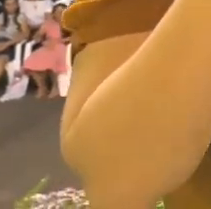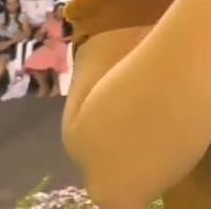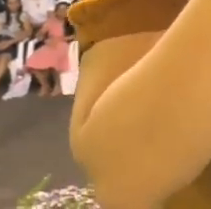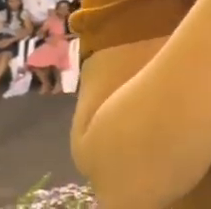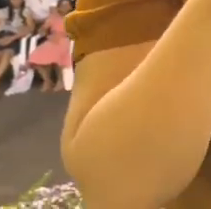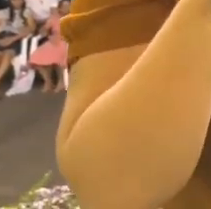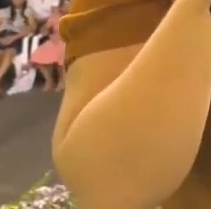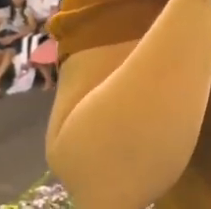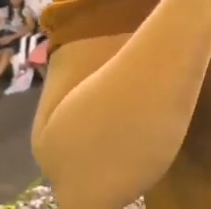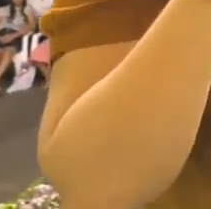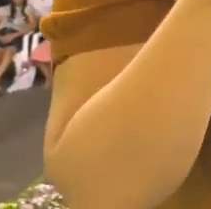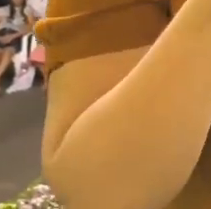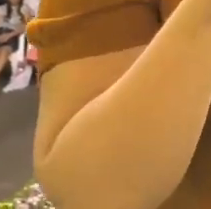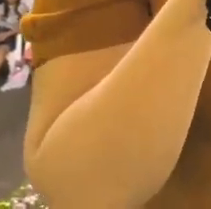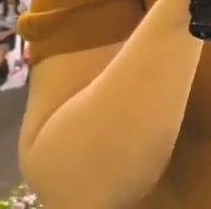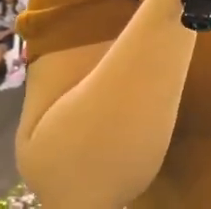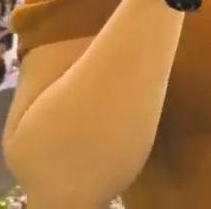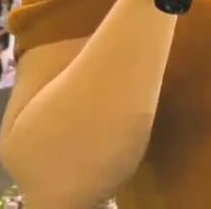s